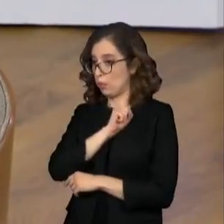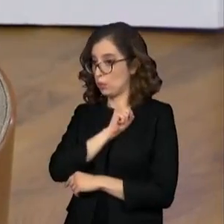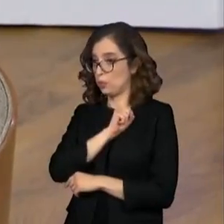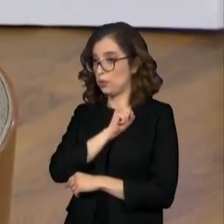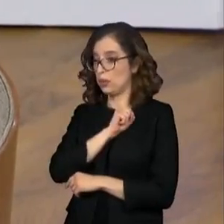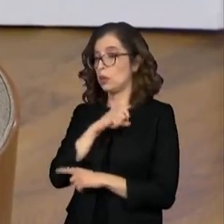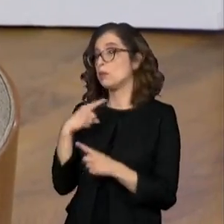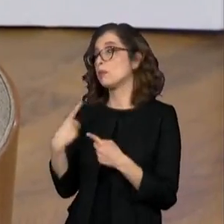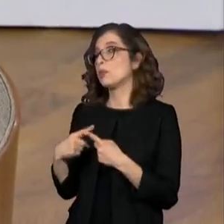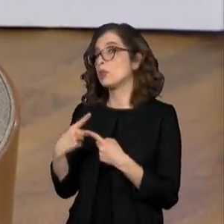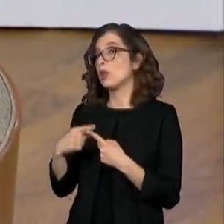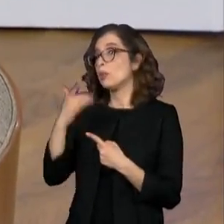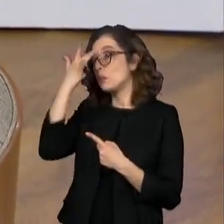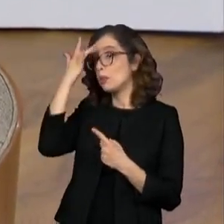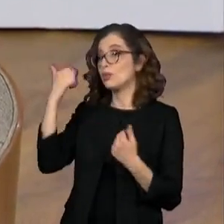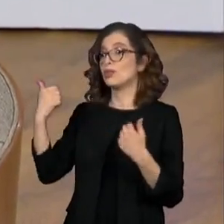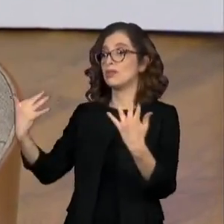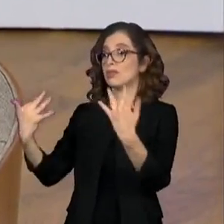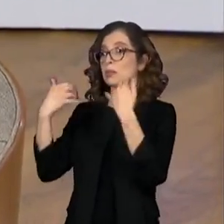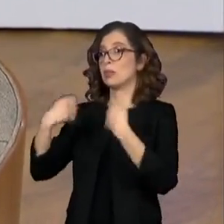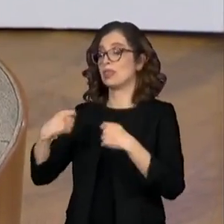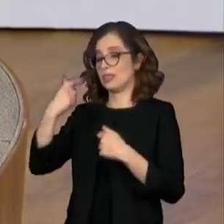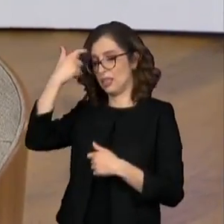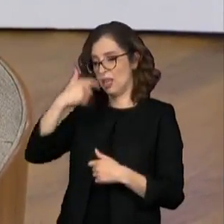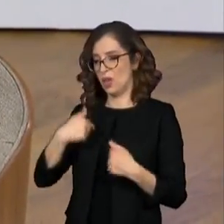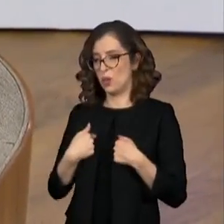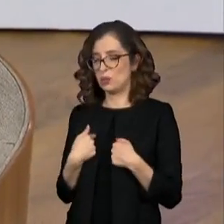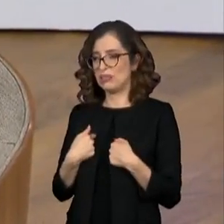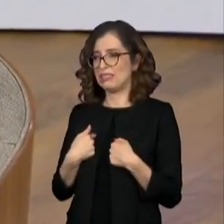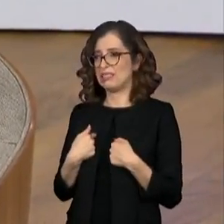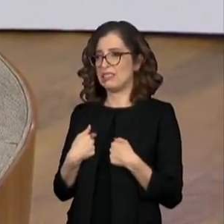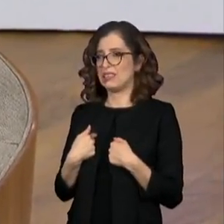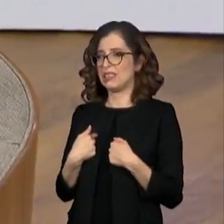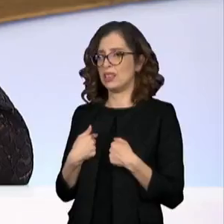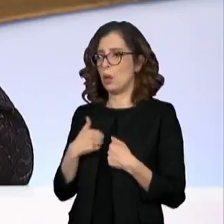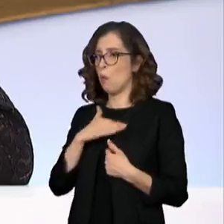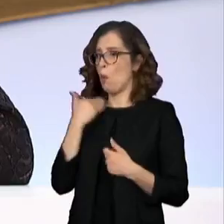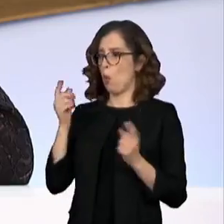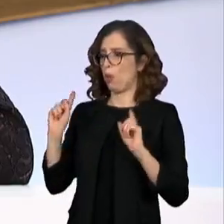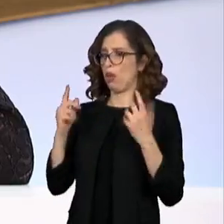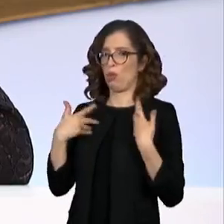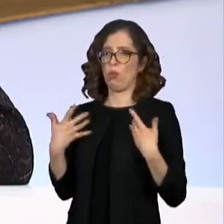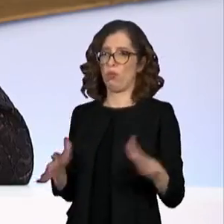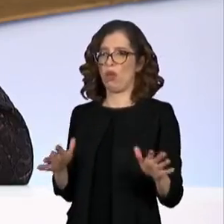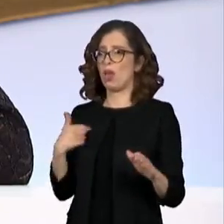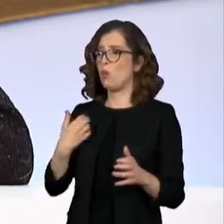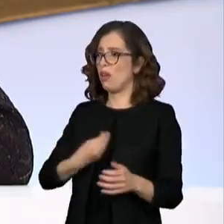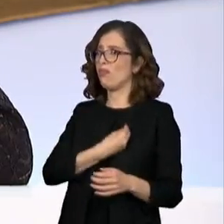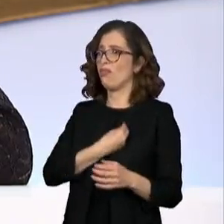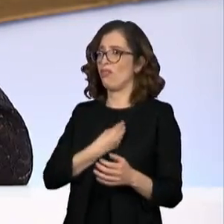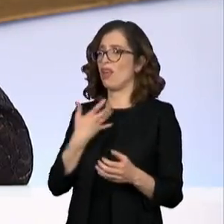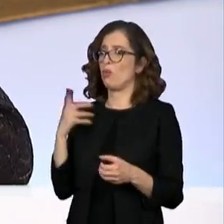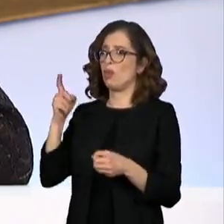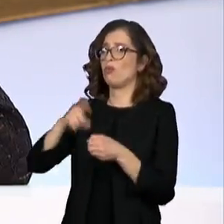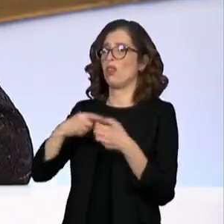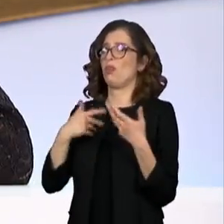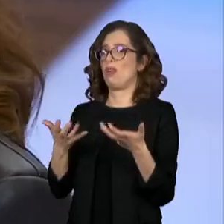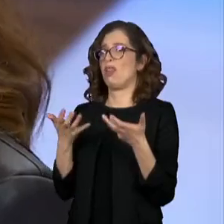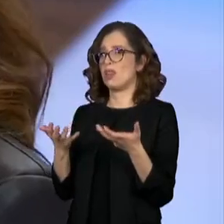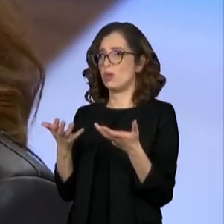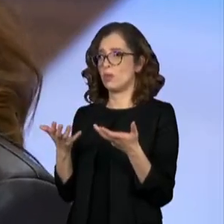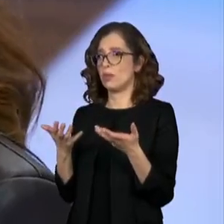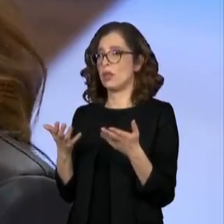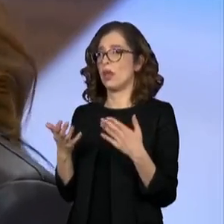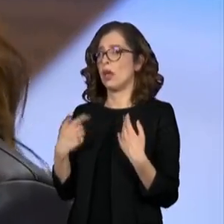pessoas precisam ver que isso não é uma sentença de morte. E eu voltei. E eu voltei sem pensar muito na